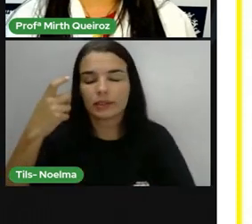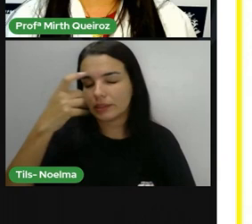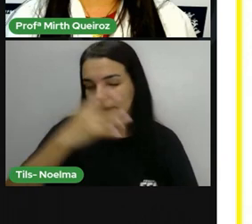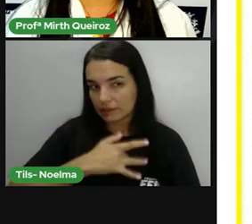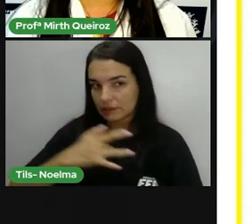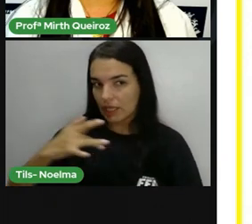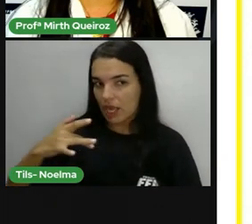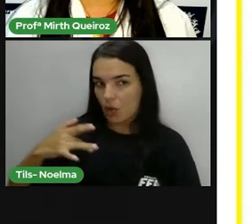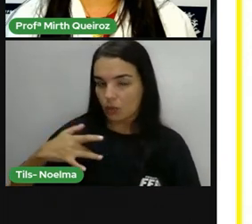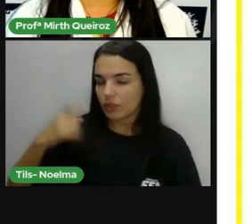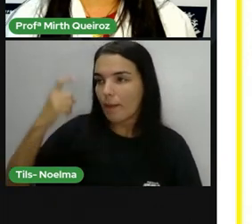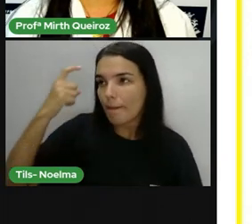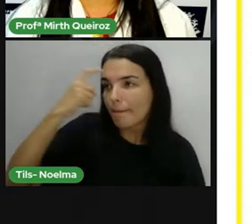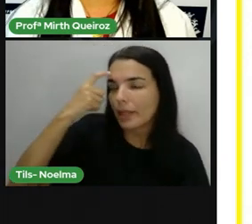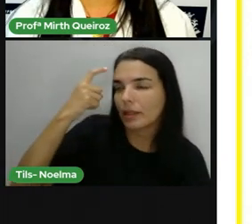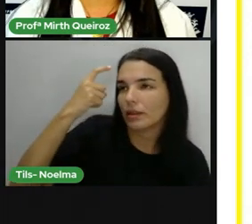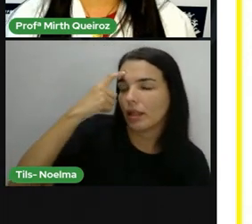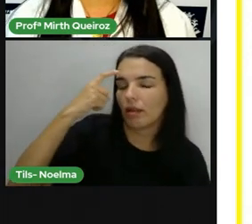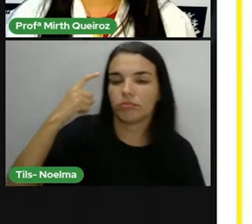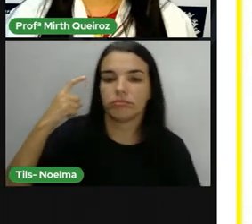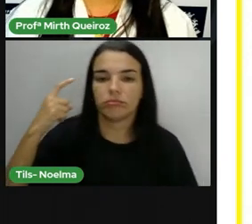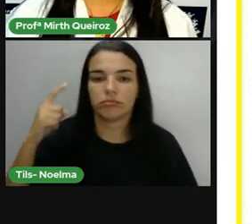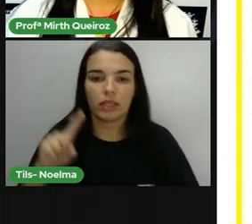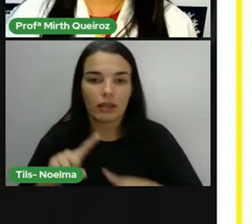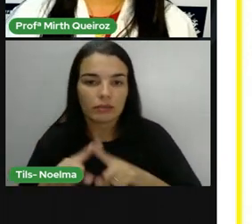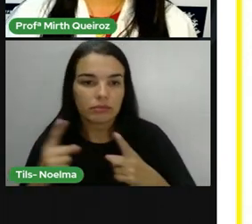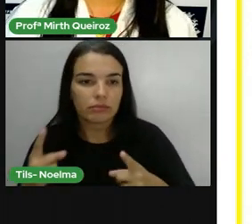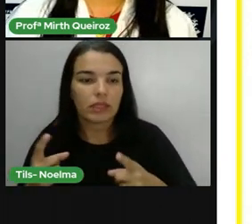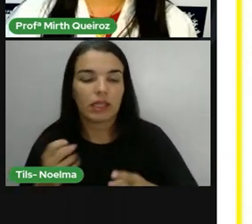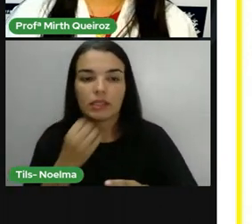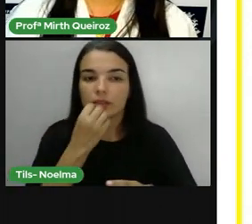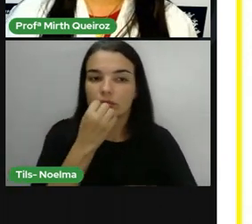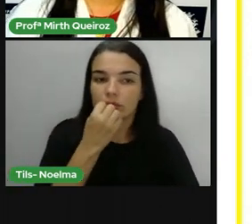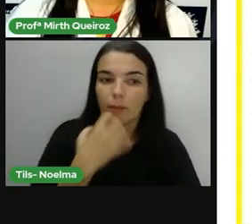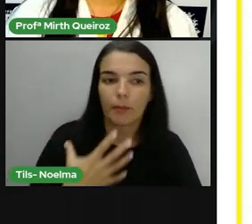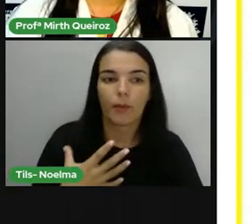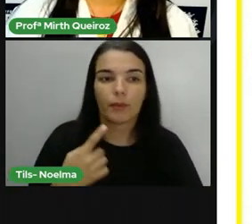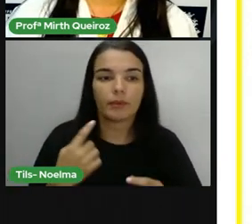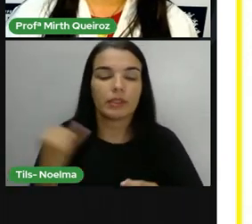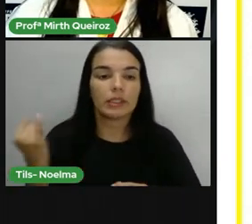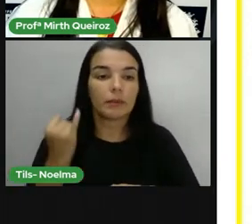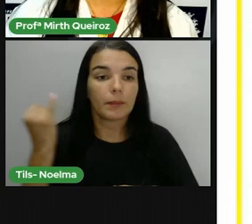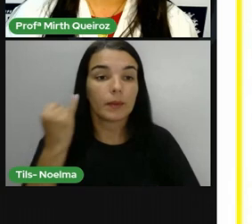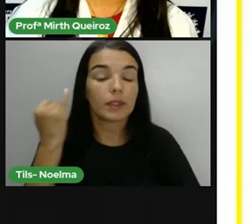menos isolamento social, no sentido de você se